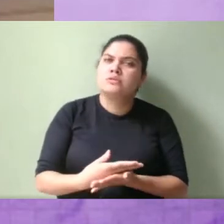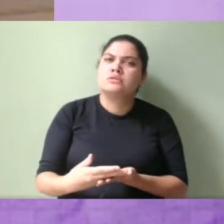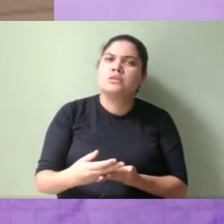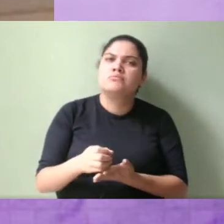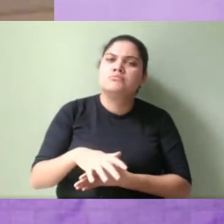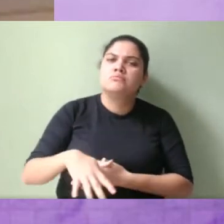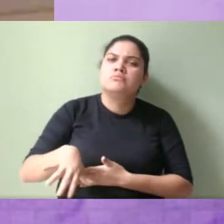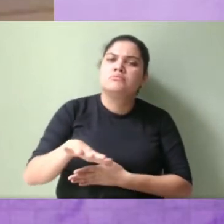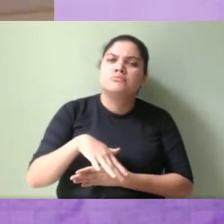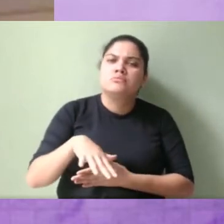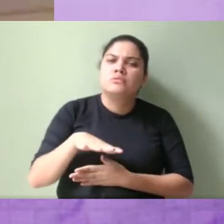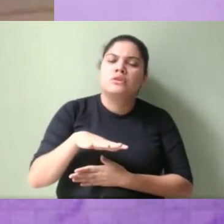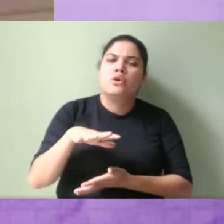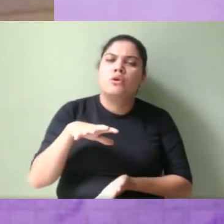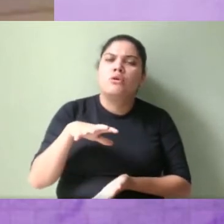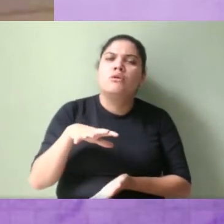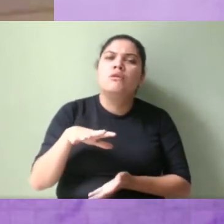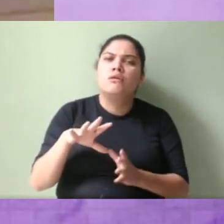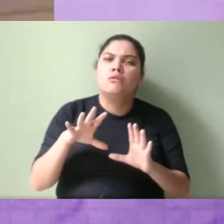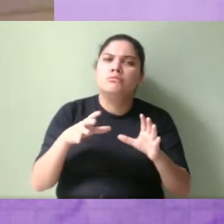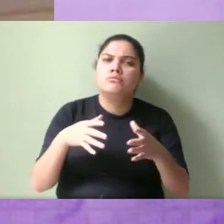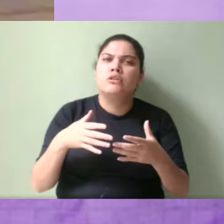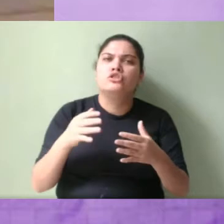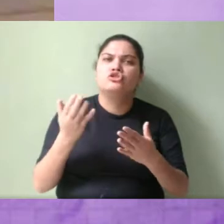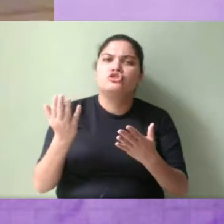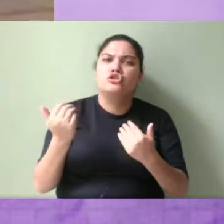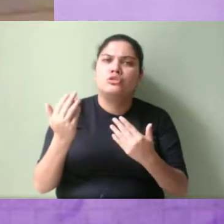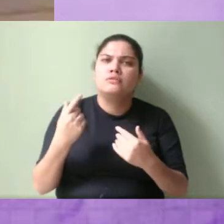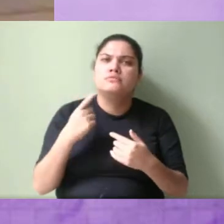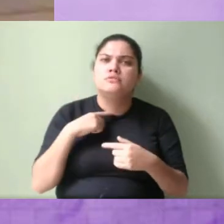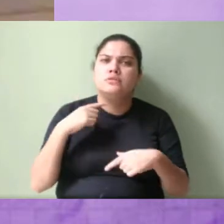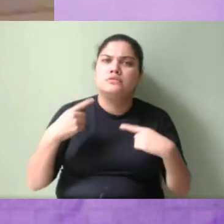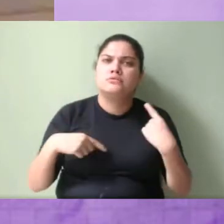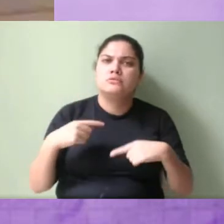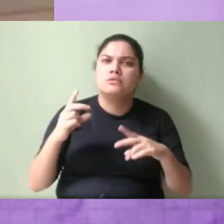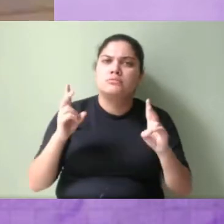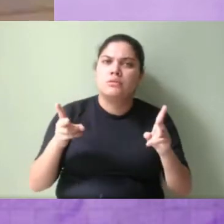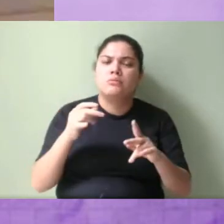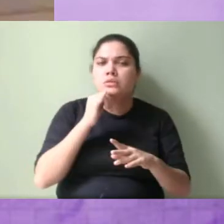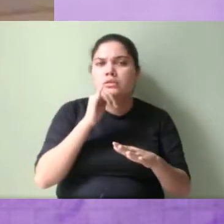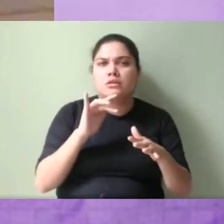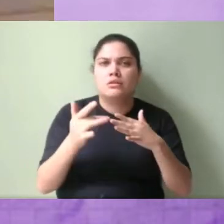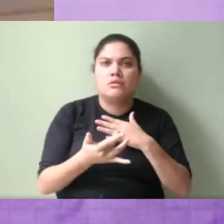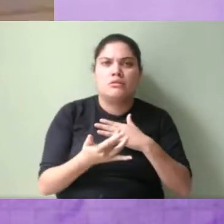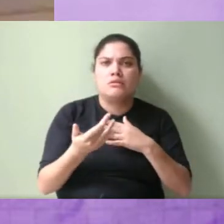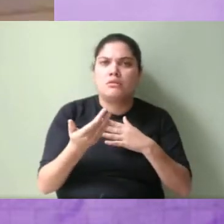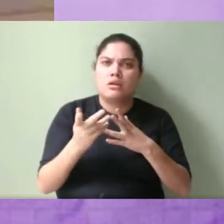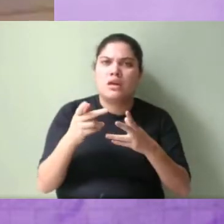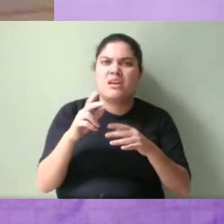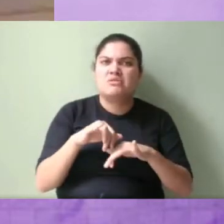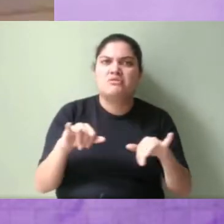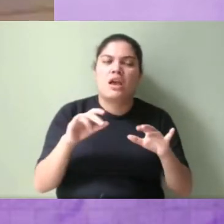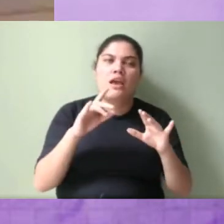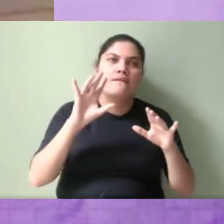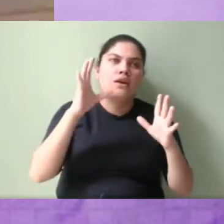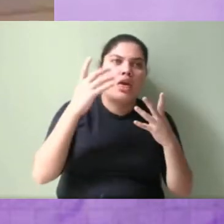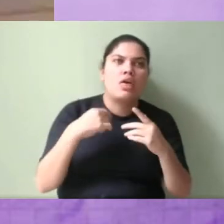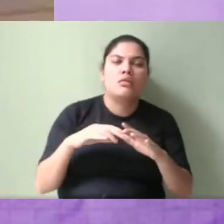são o inimigo, né? Vocês são os professores, mulheres e homens. Então, talvez começar a criar um canal